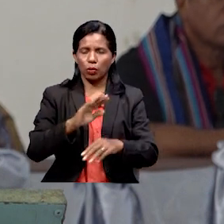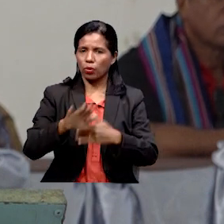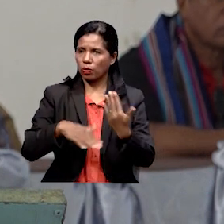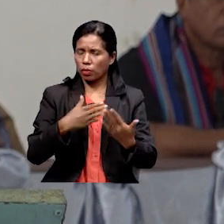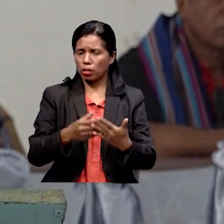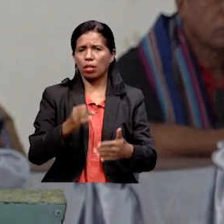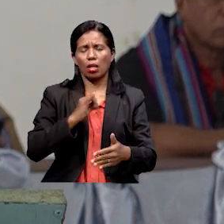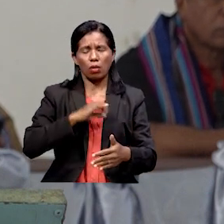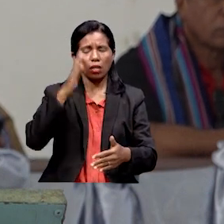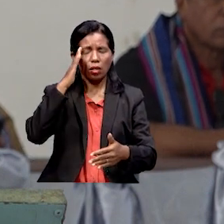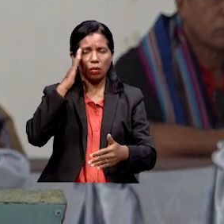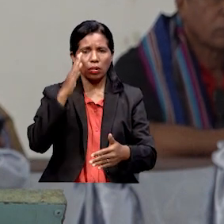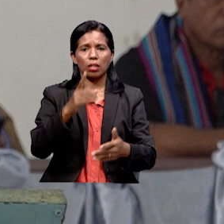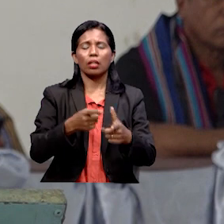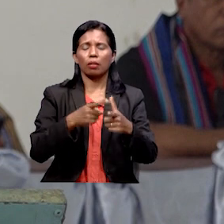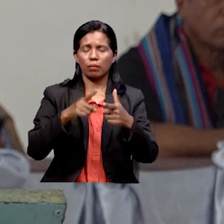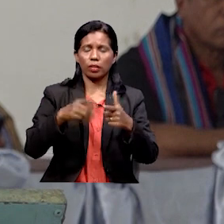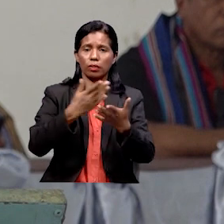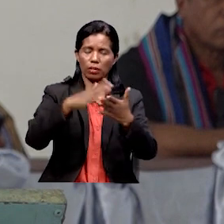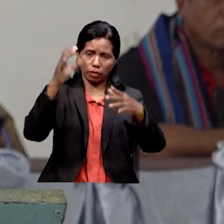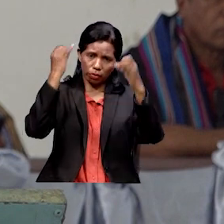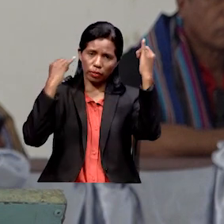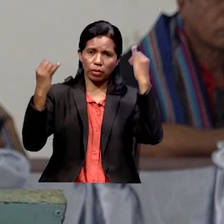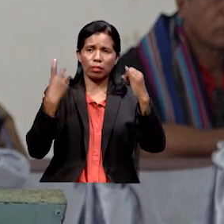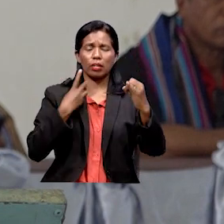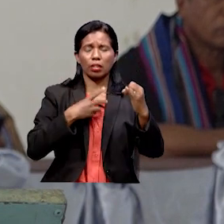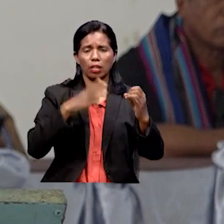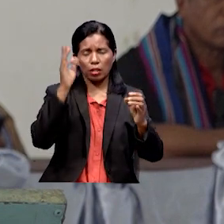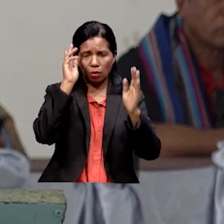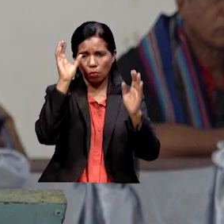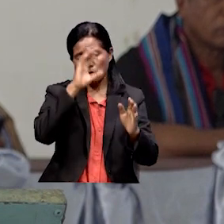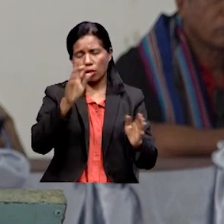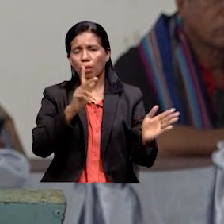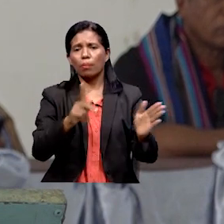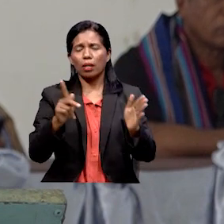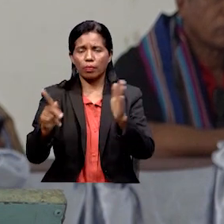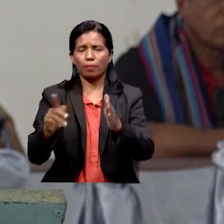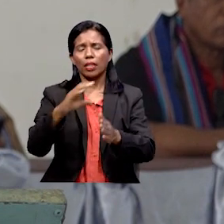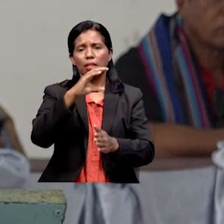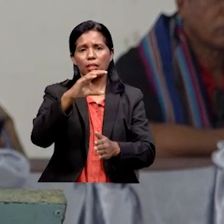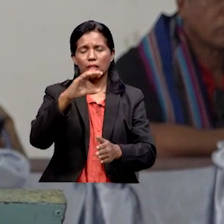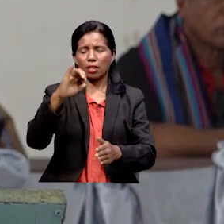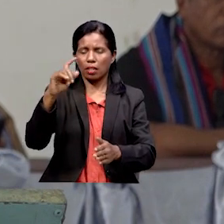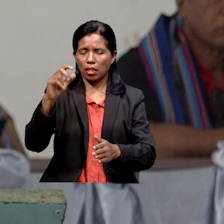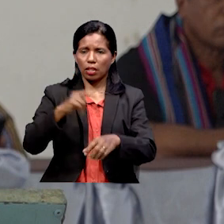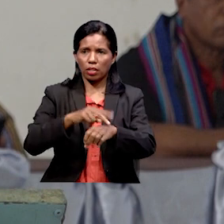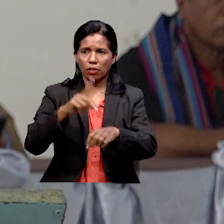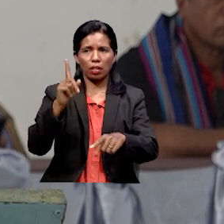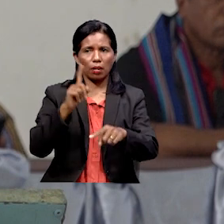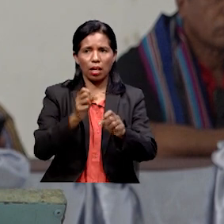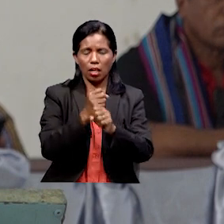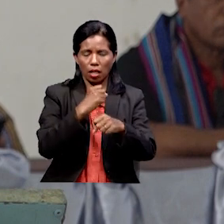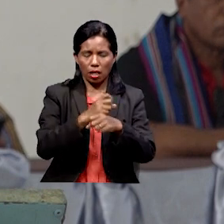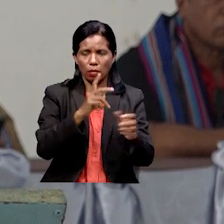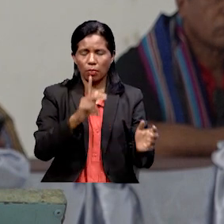ONU, depois de consolidação, e também quando ele finir planos, se si nacional, a estrutura toma, a bela, a plano, e